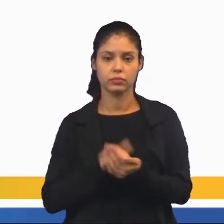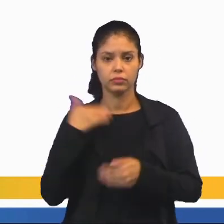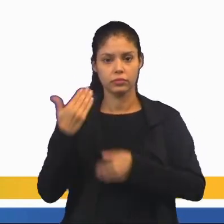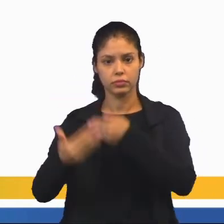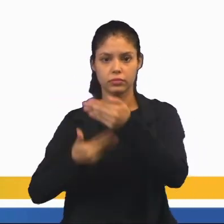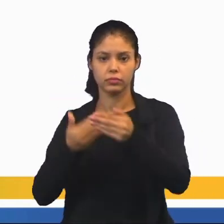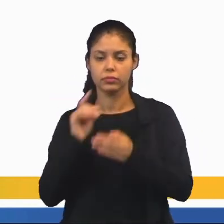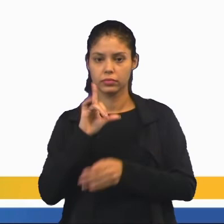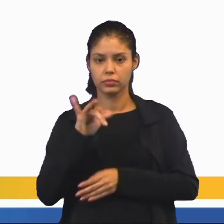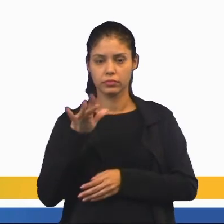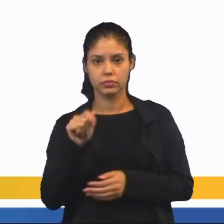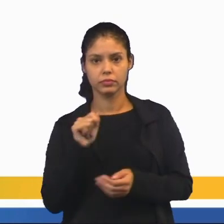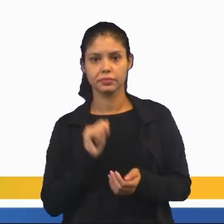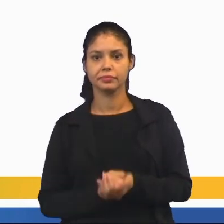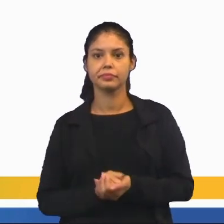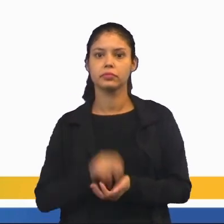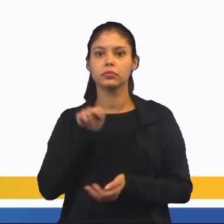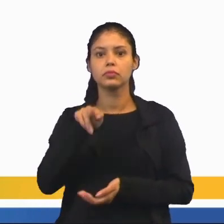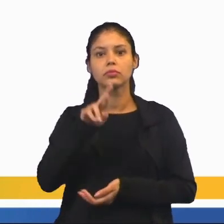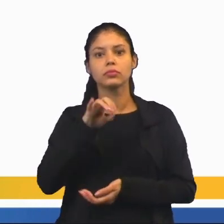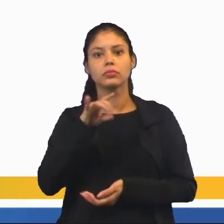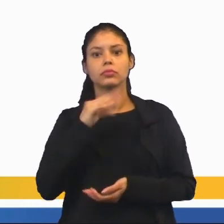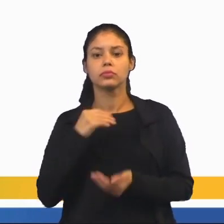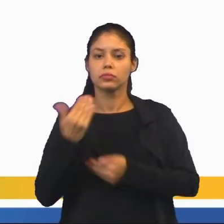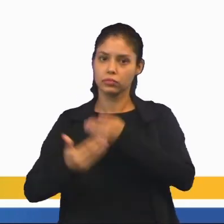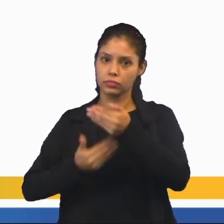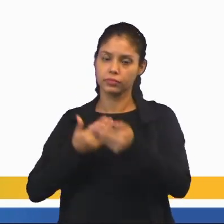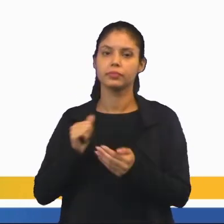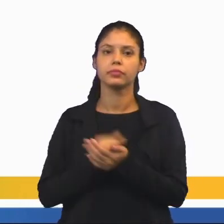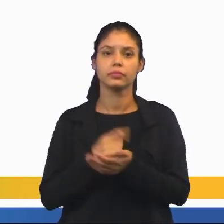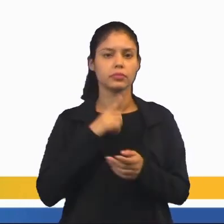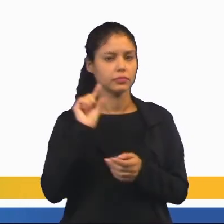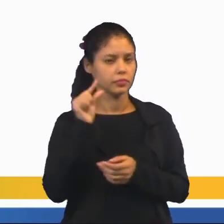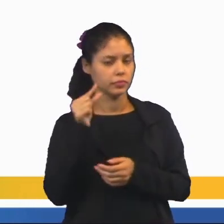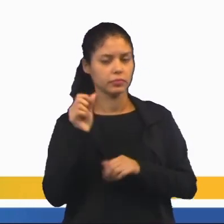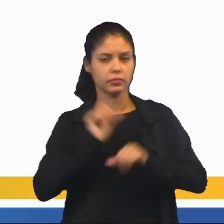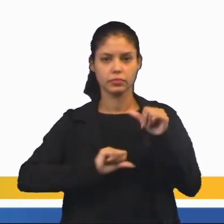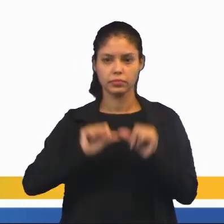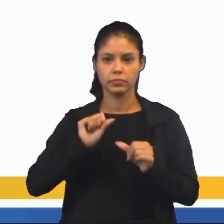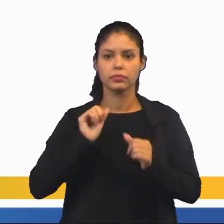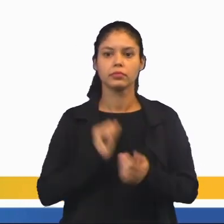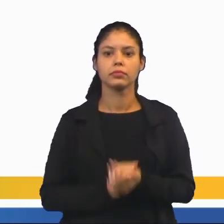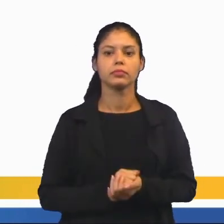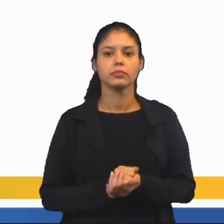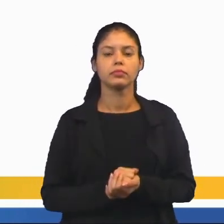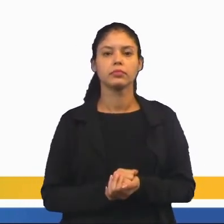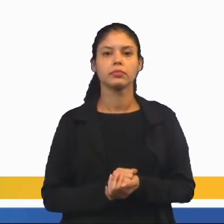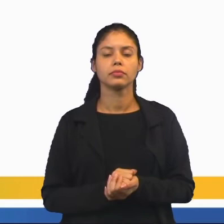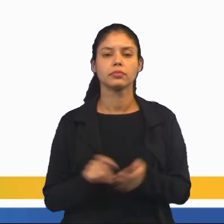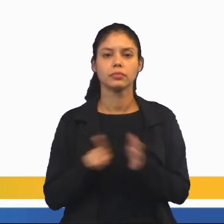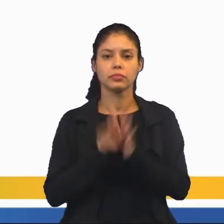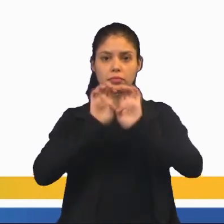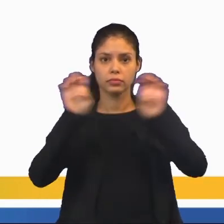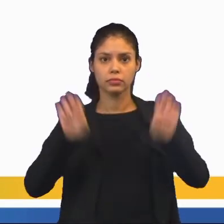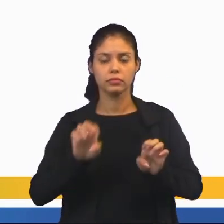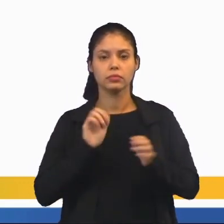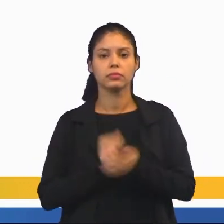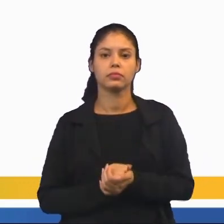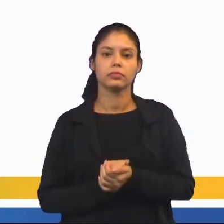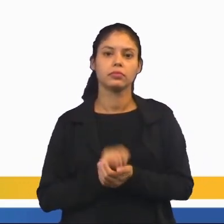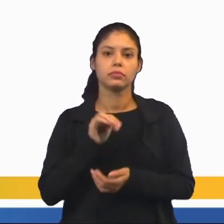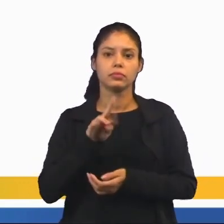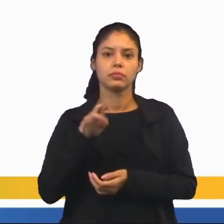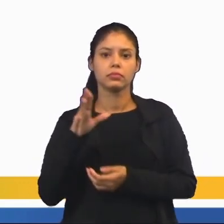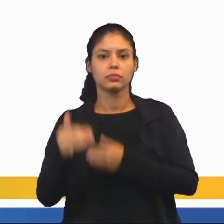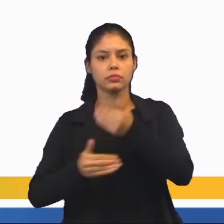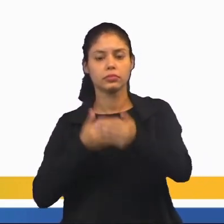o abacaxi em calda é o processado, ou seja, ele teve pouca alteração, né, em sua estrutura nutricional,